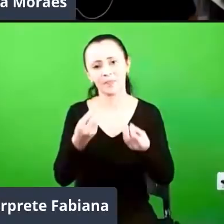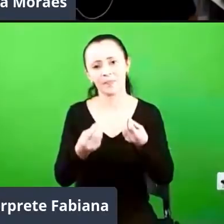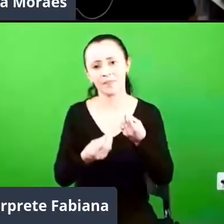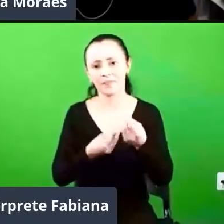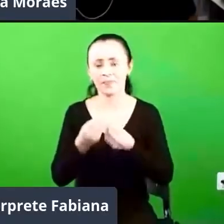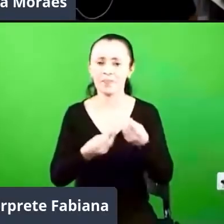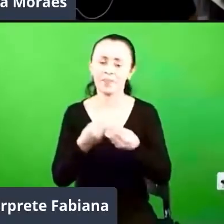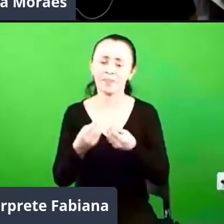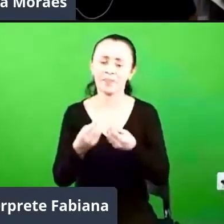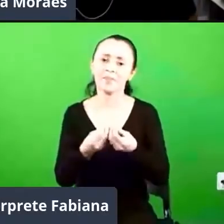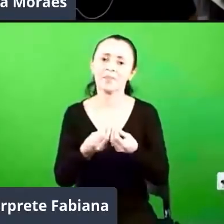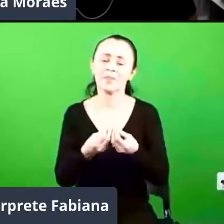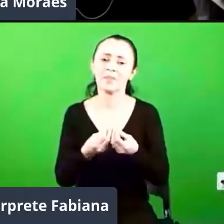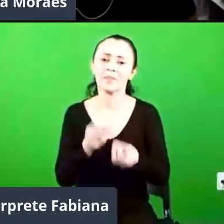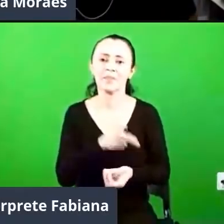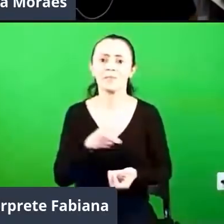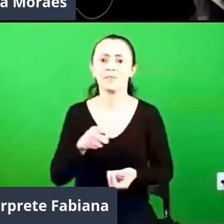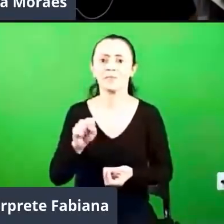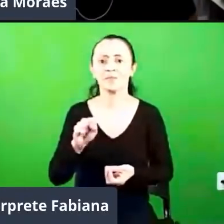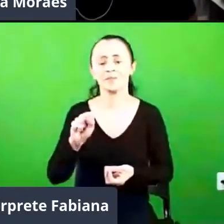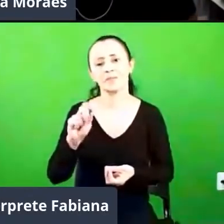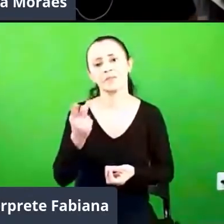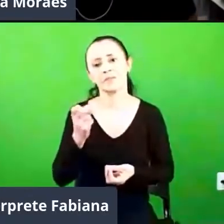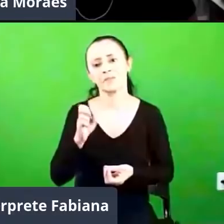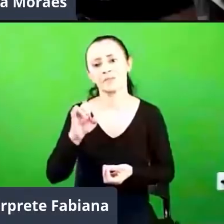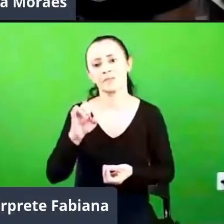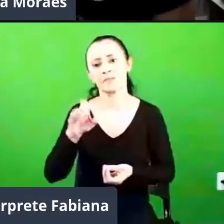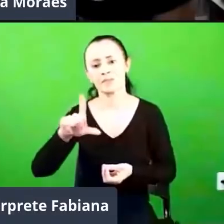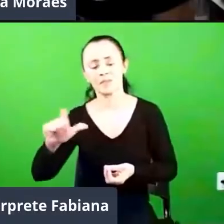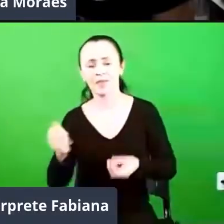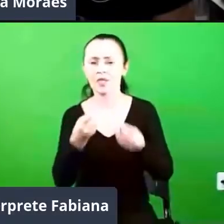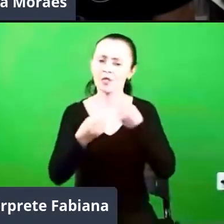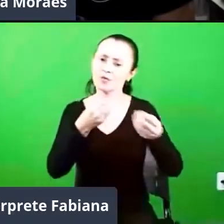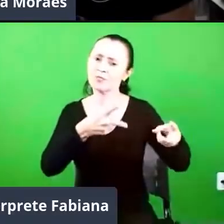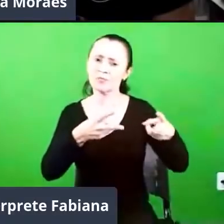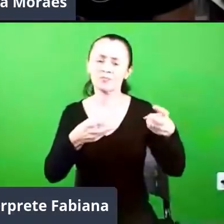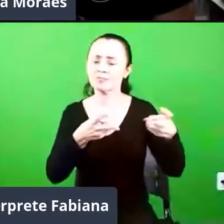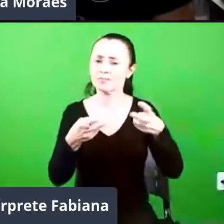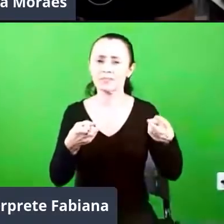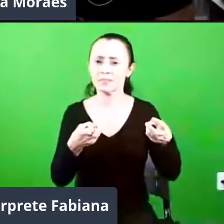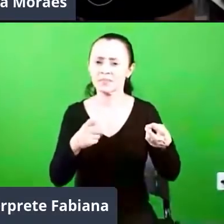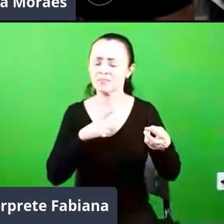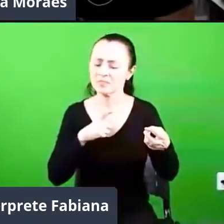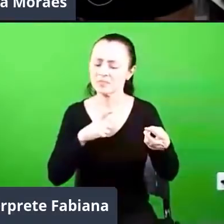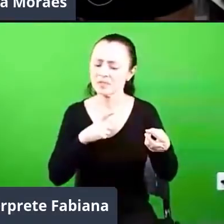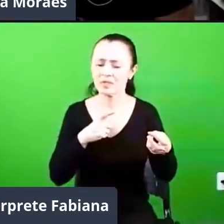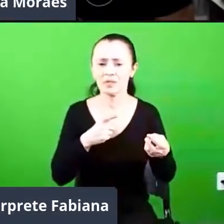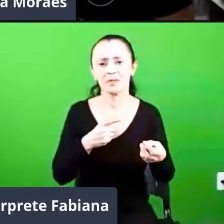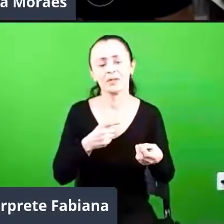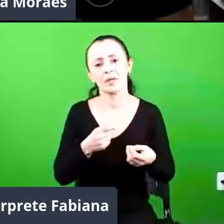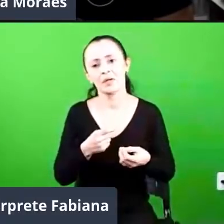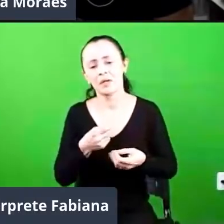esse processo de ensino remoto, né? E se já tem algum encaminhamento para reger essa questão? Não só Campo Grande, né,